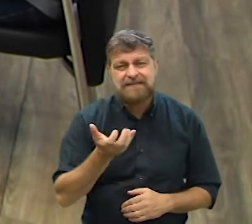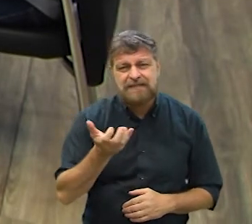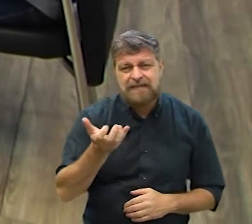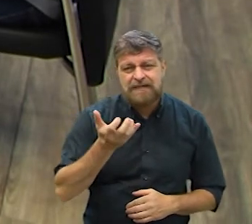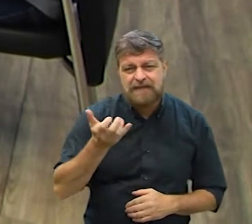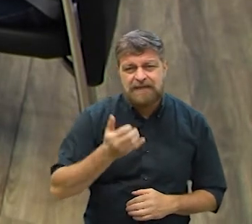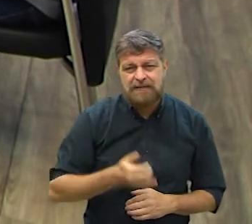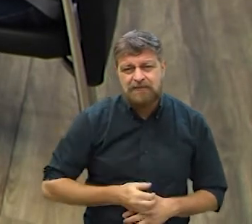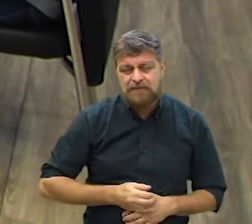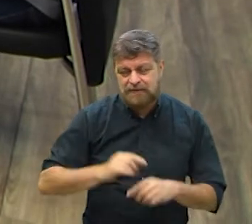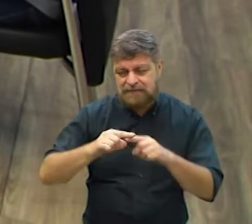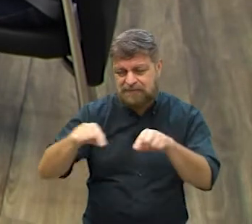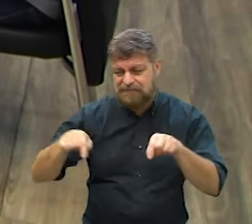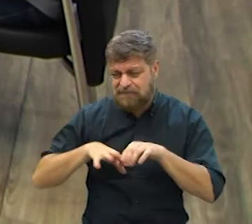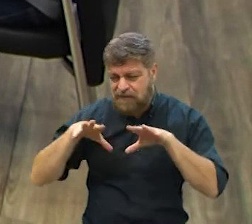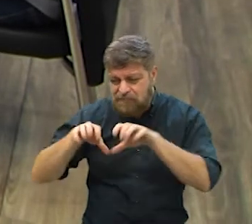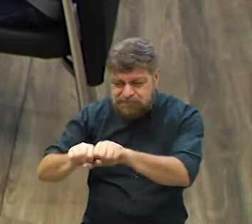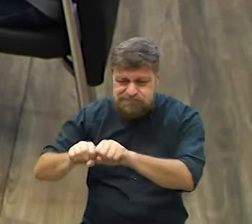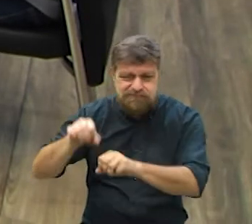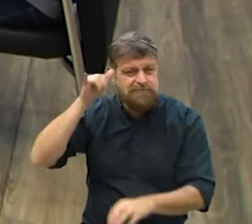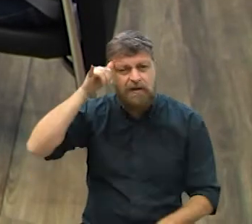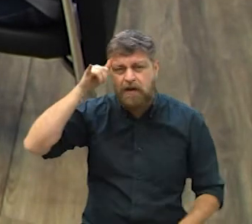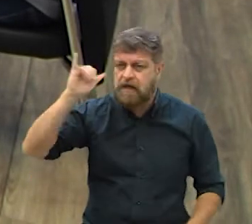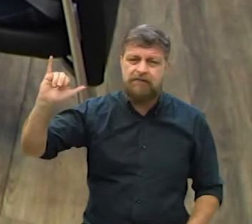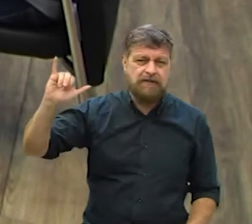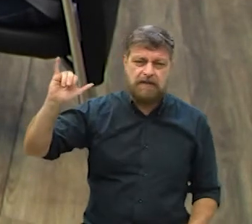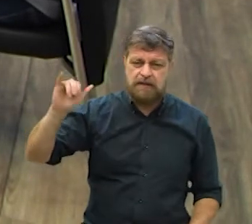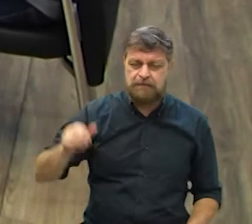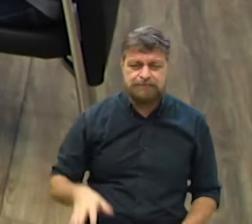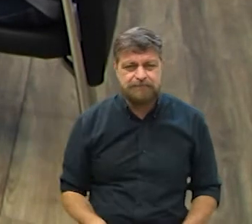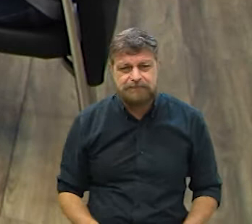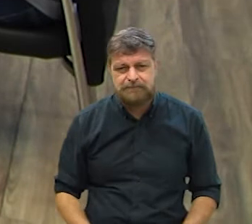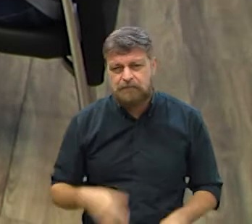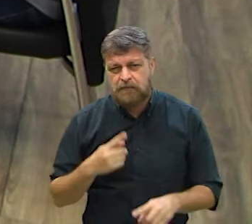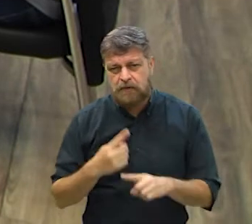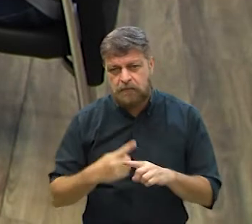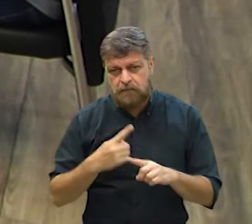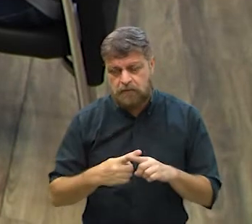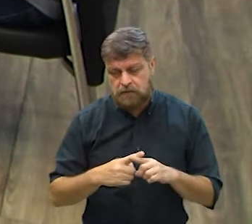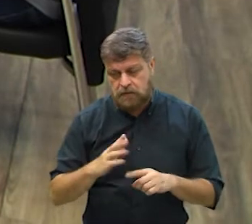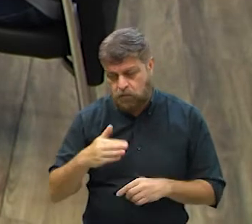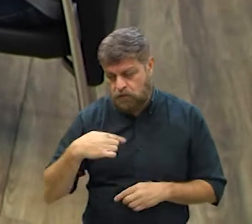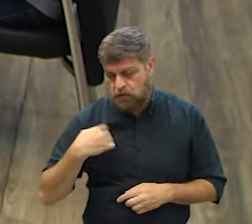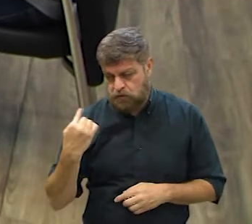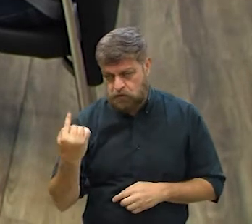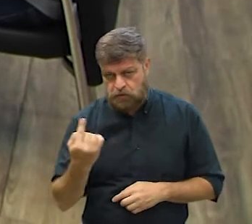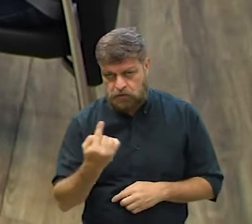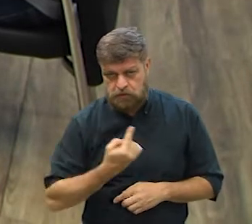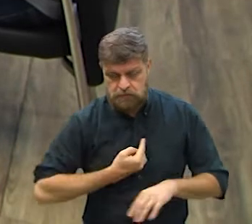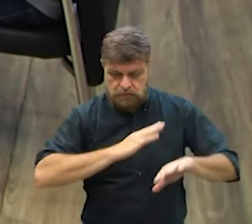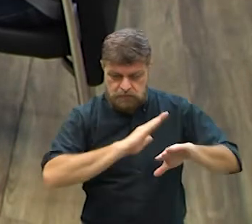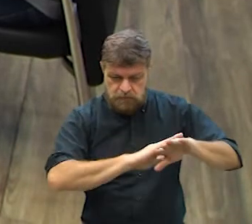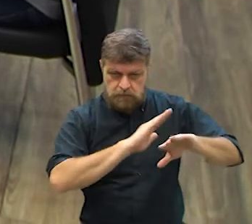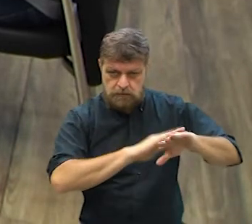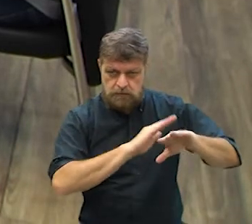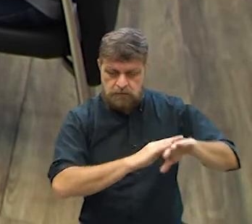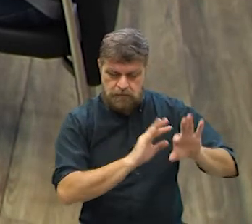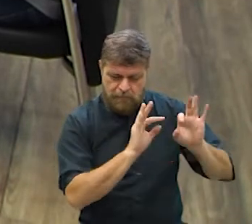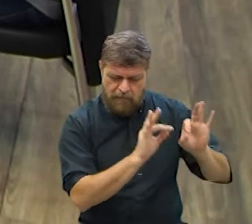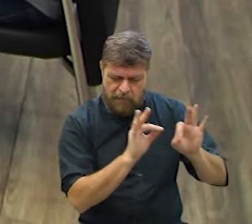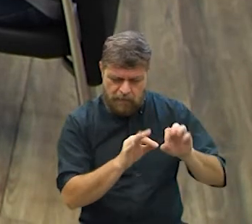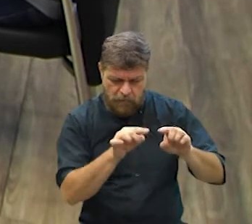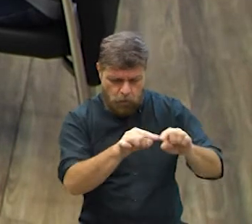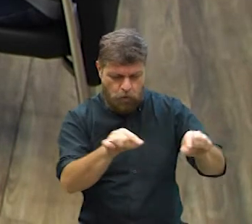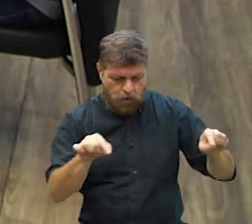queremos evitar ocupações, tá? Porque quando nós mesmos fazemos o